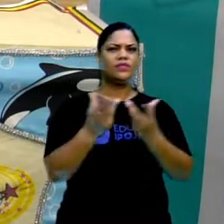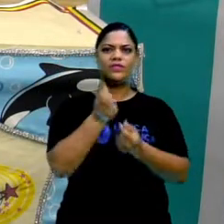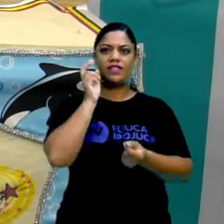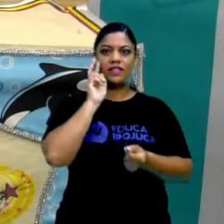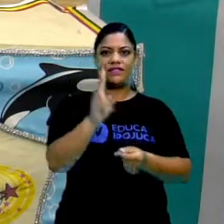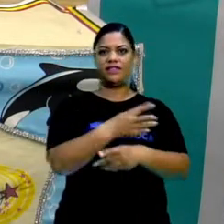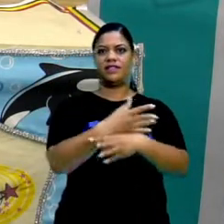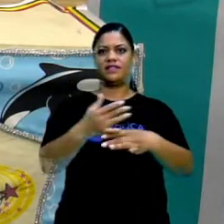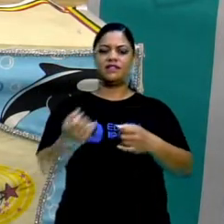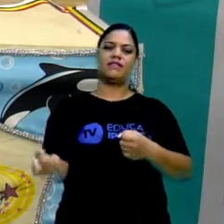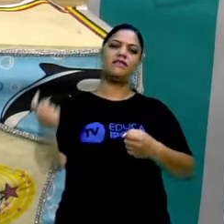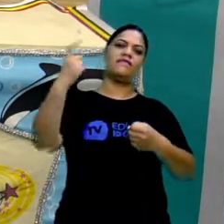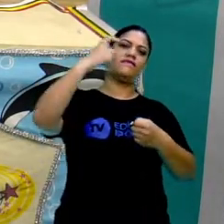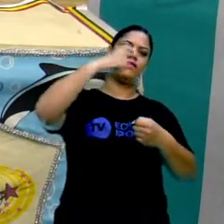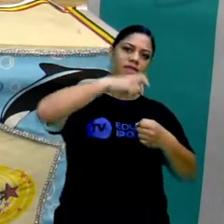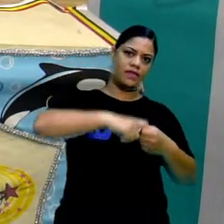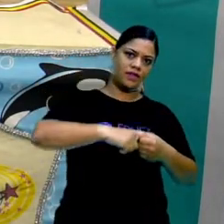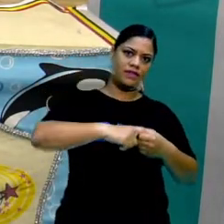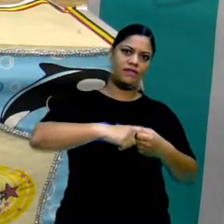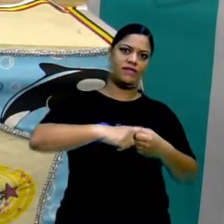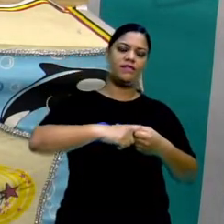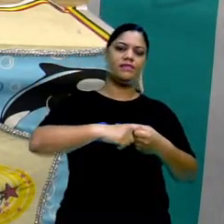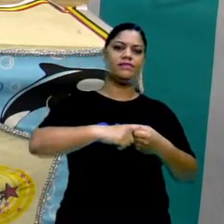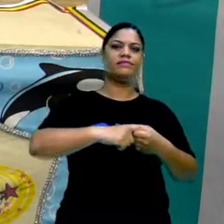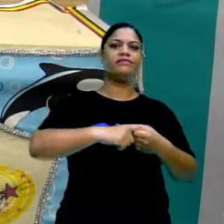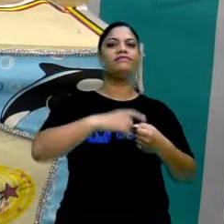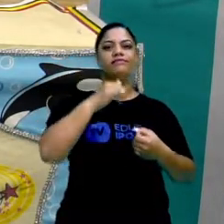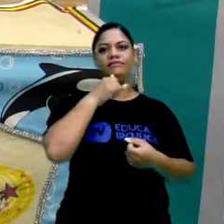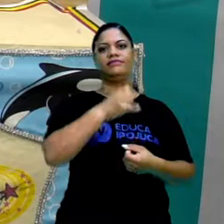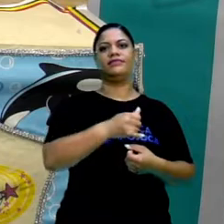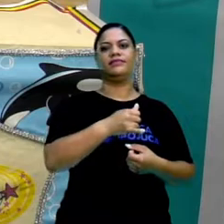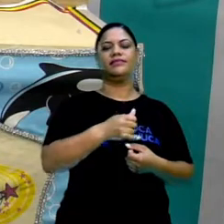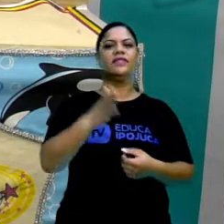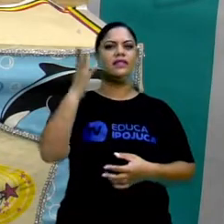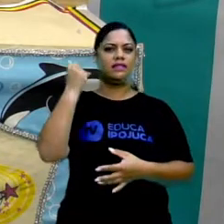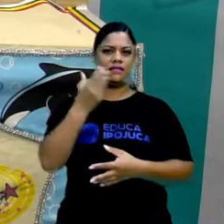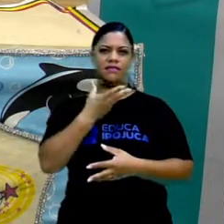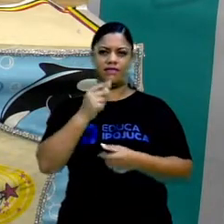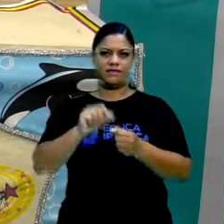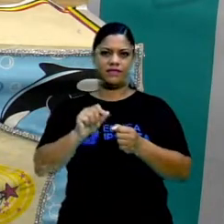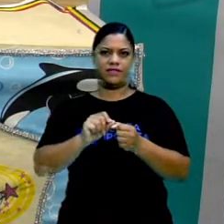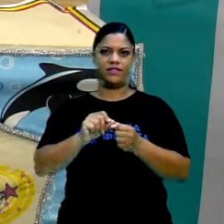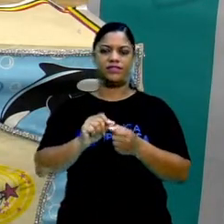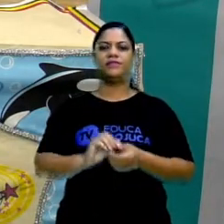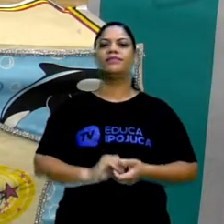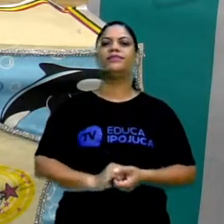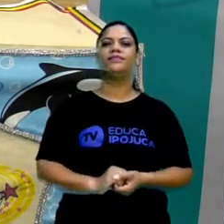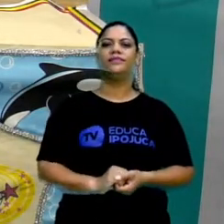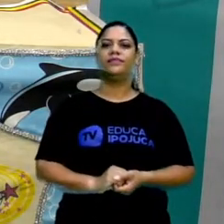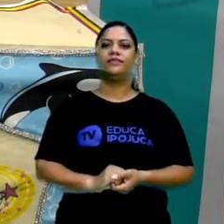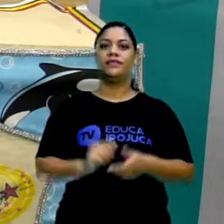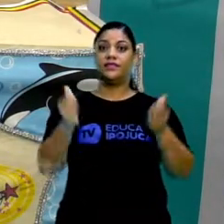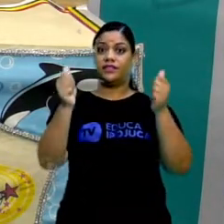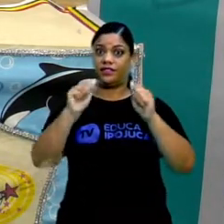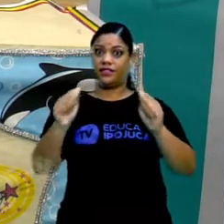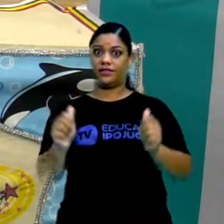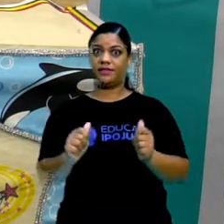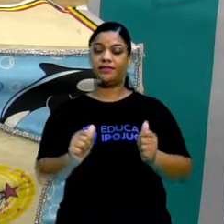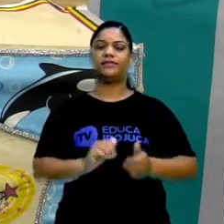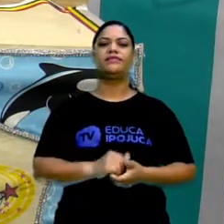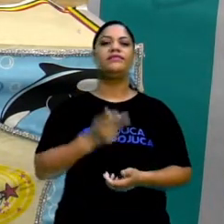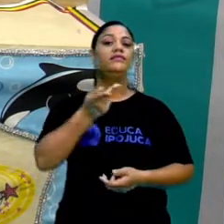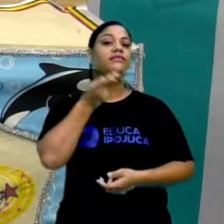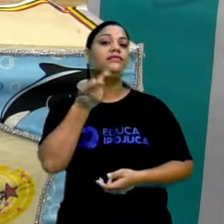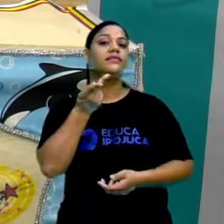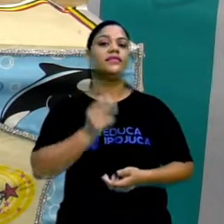cidade, ela voltava e contava a ele. Sabe o que ele fez? Não sei. Ele